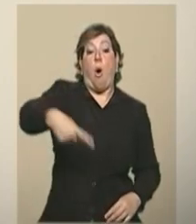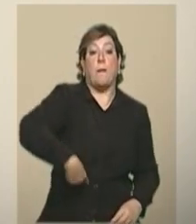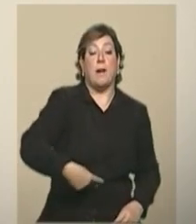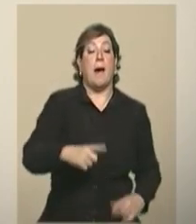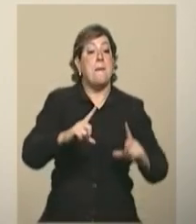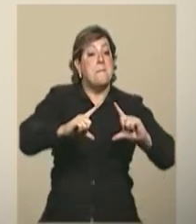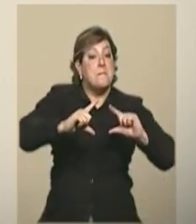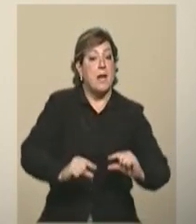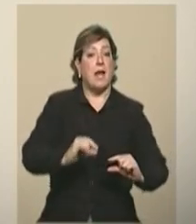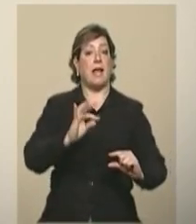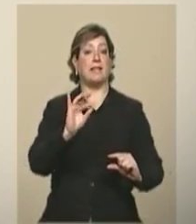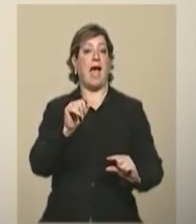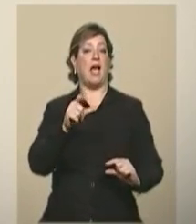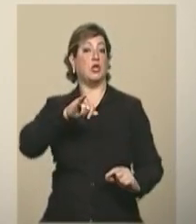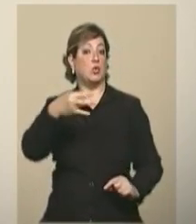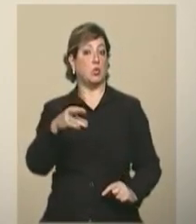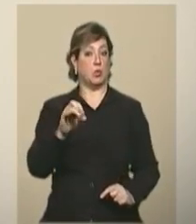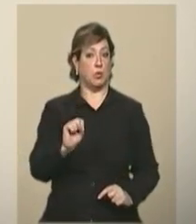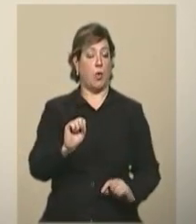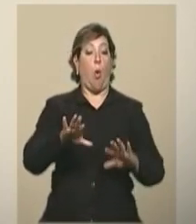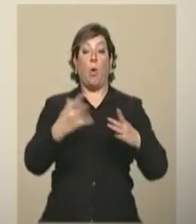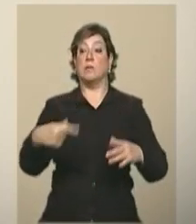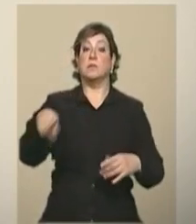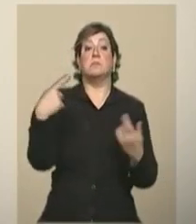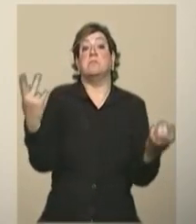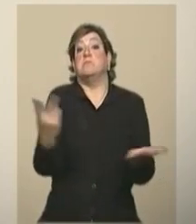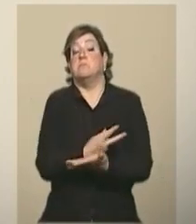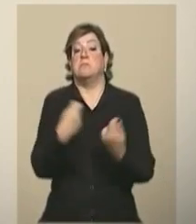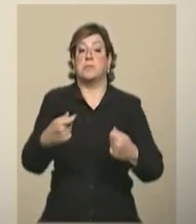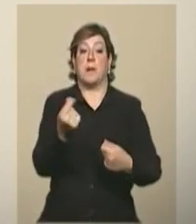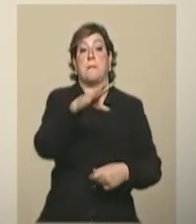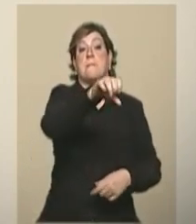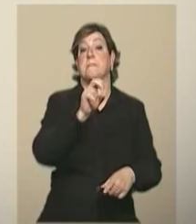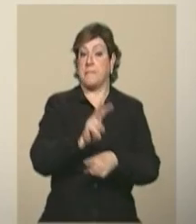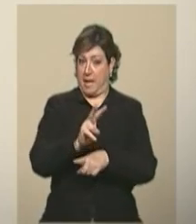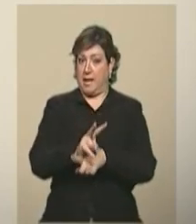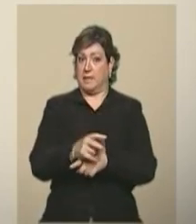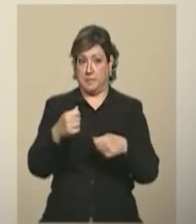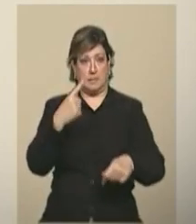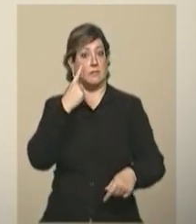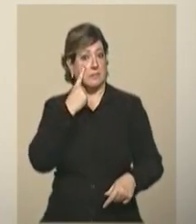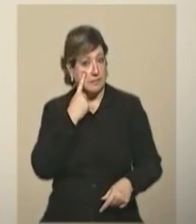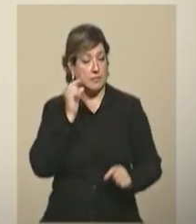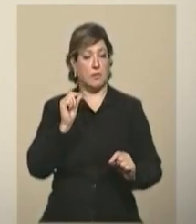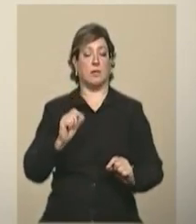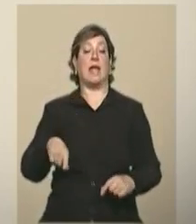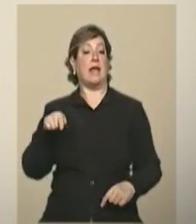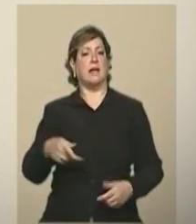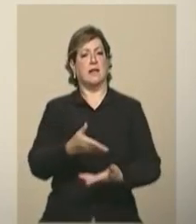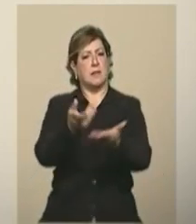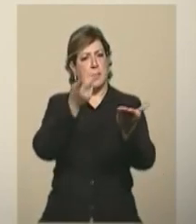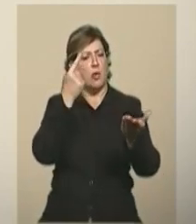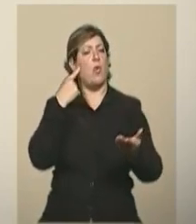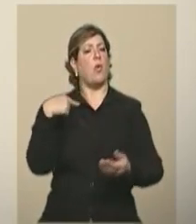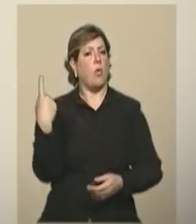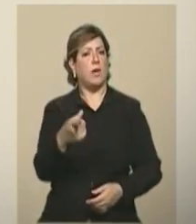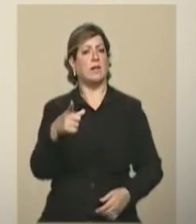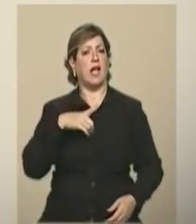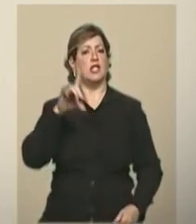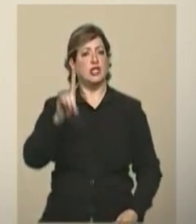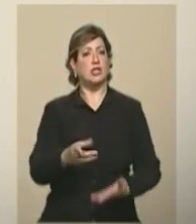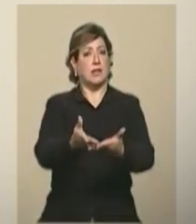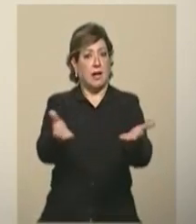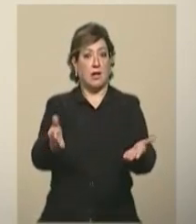menores taxas de juros quando eles precisarem de empréstimos. Ouvinte, isso é um direito seu. Quando